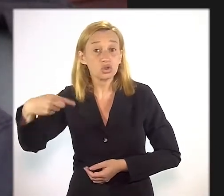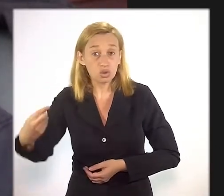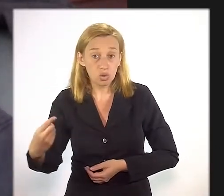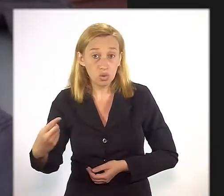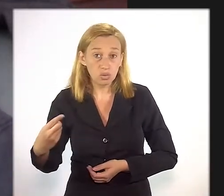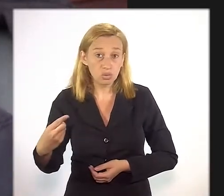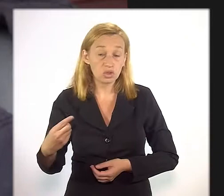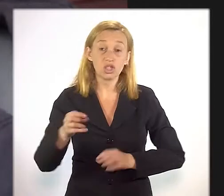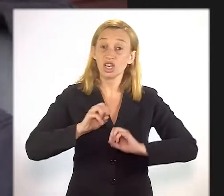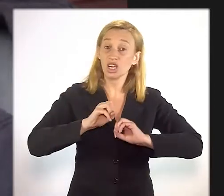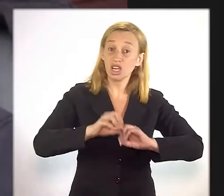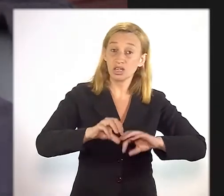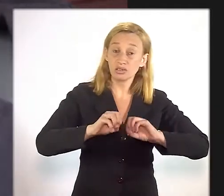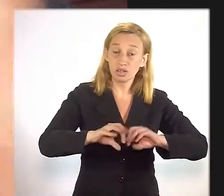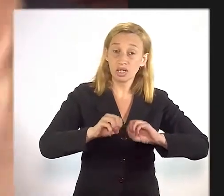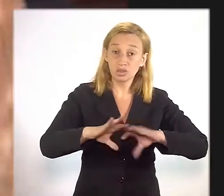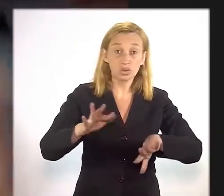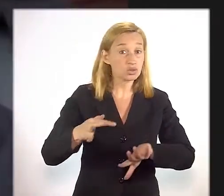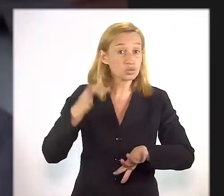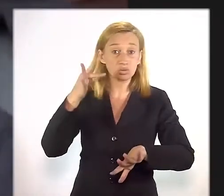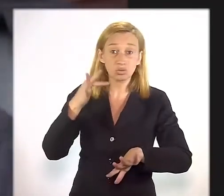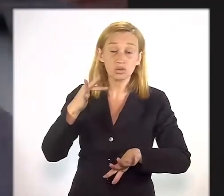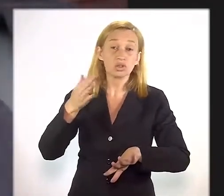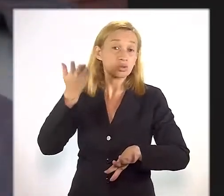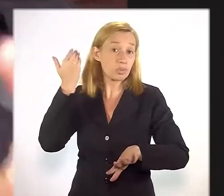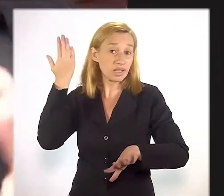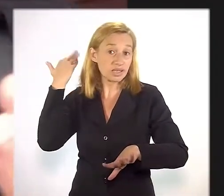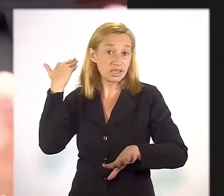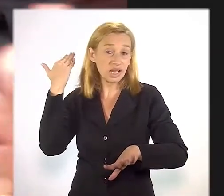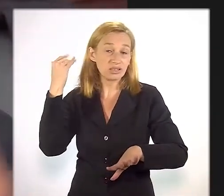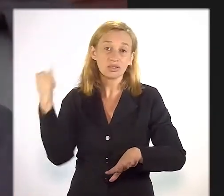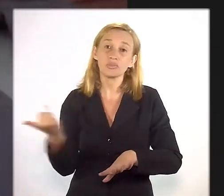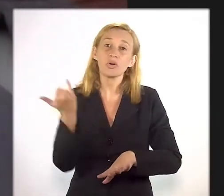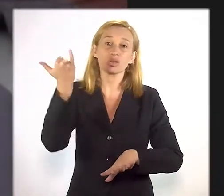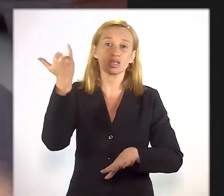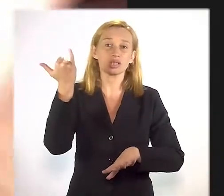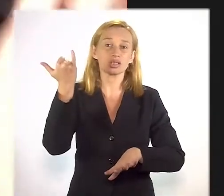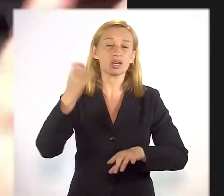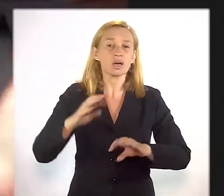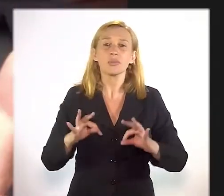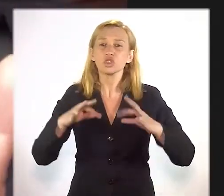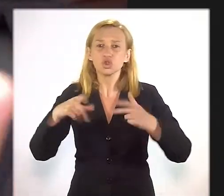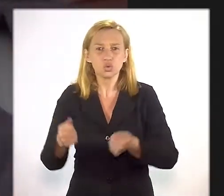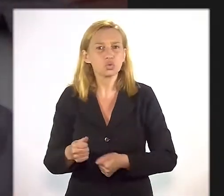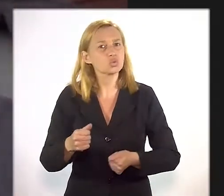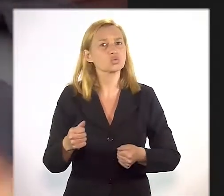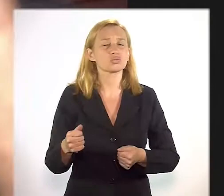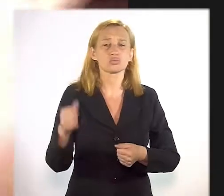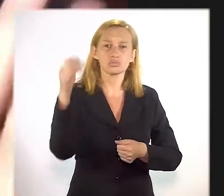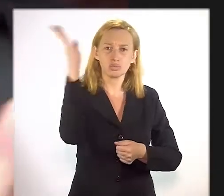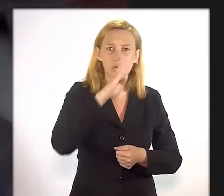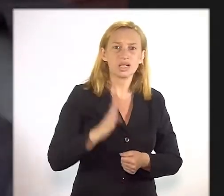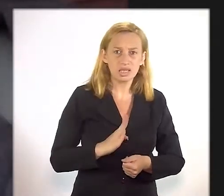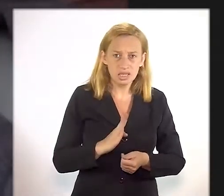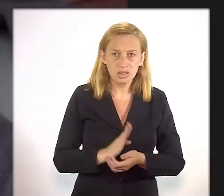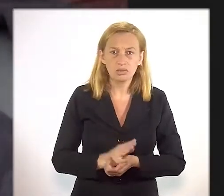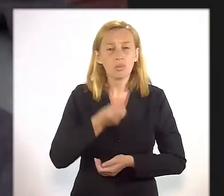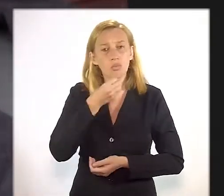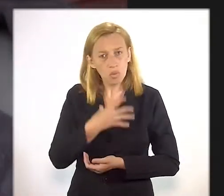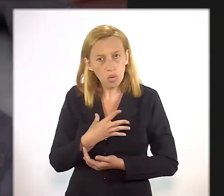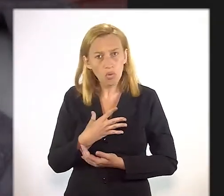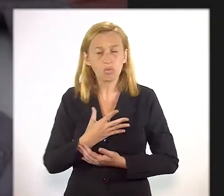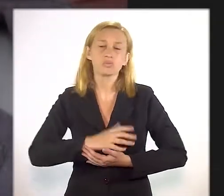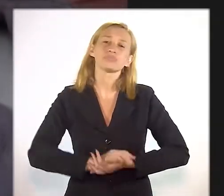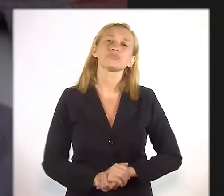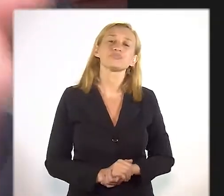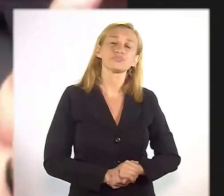Fernandes, Lourenço Filho, Anísio Teixeira, queres mais? Ou seja, tudo brasileiro. Não tem nada a ver com Portugal, muito menos com a Ponte. A